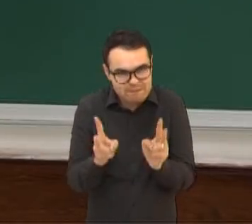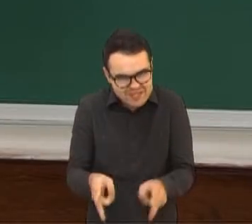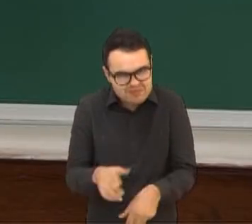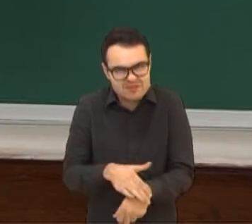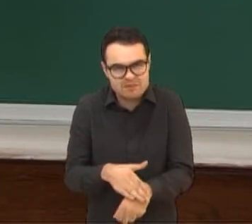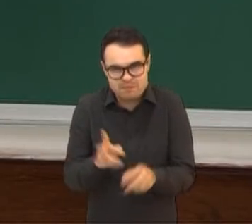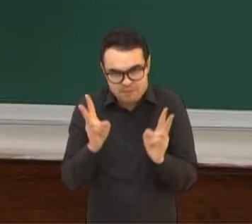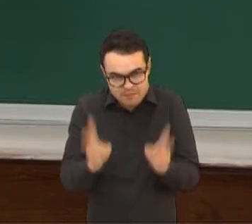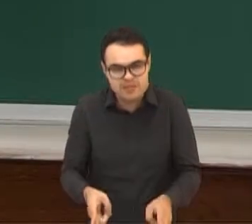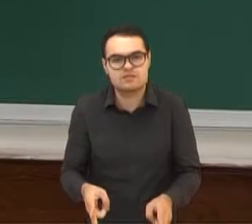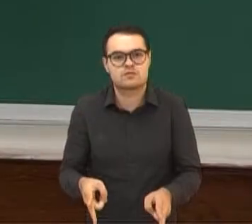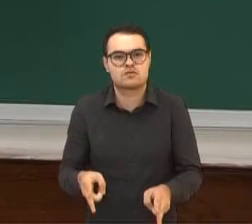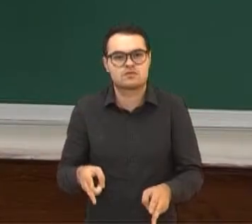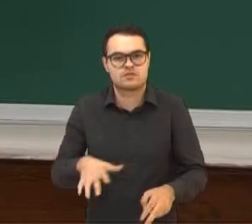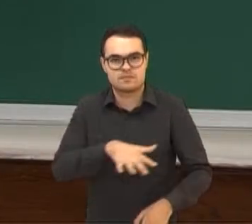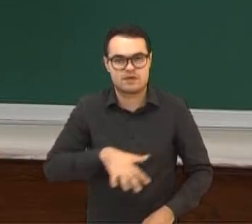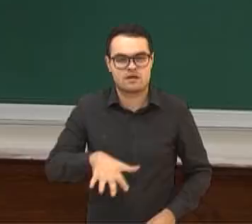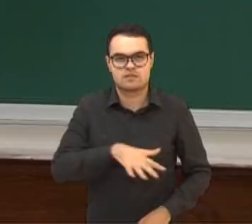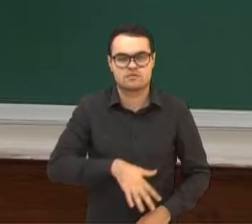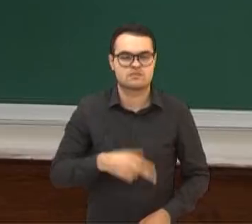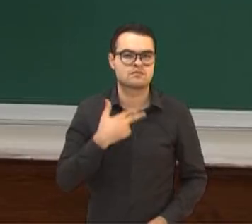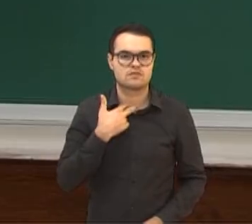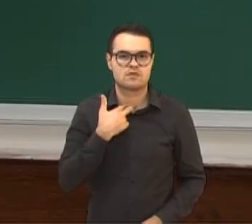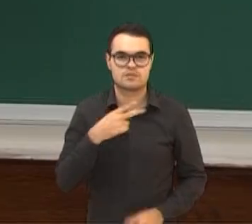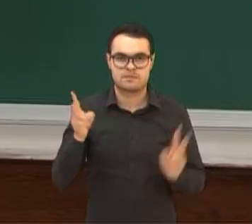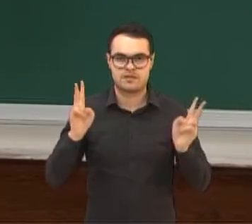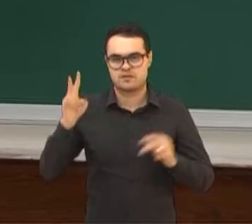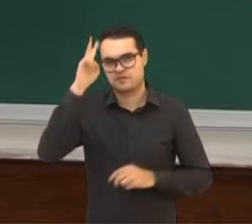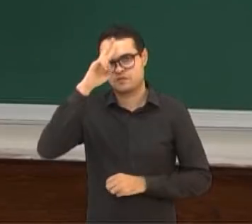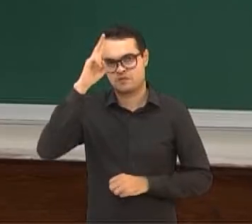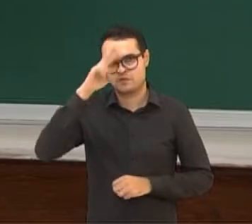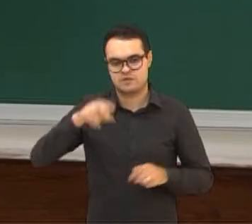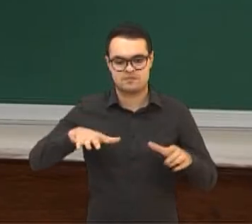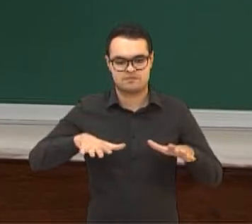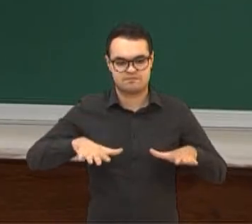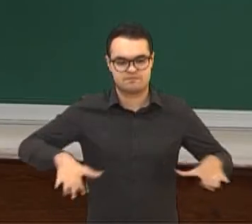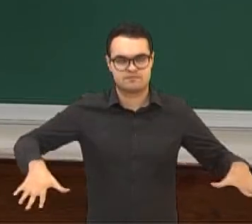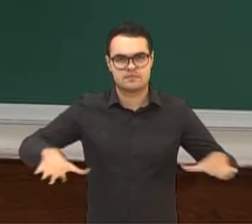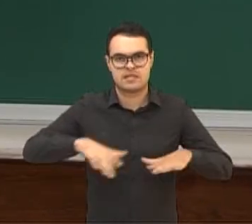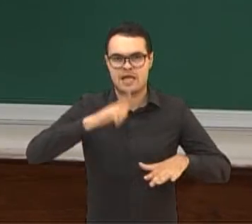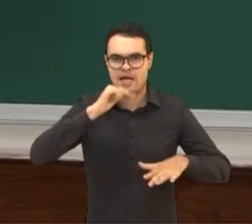ao mesmo tempo. É o que acontece lá na história da bacia da água. Se você